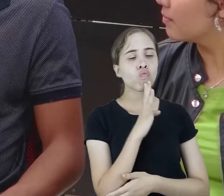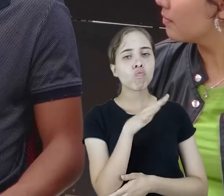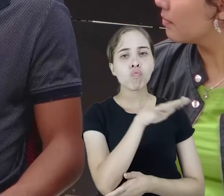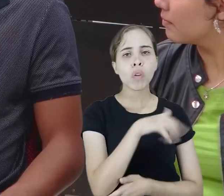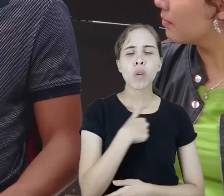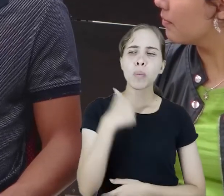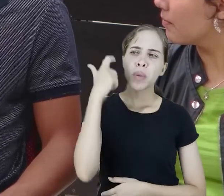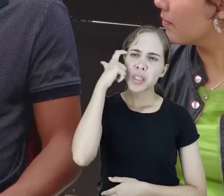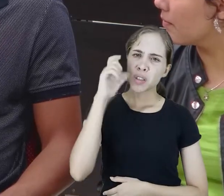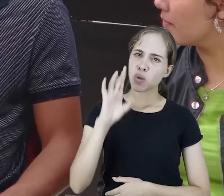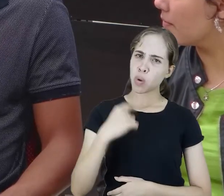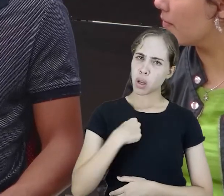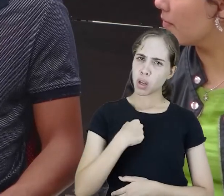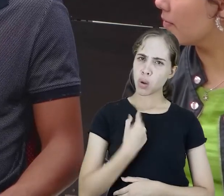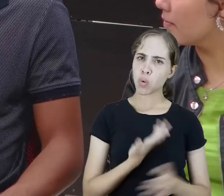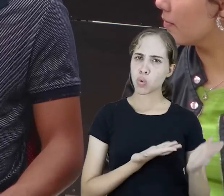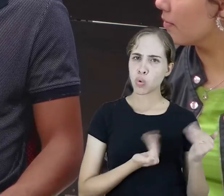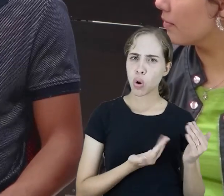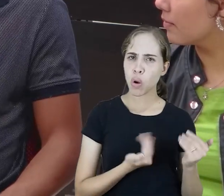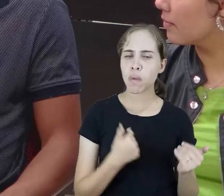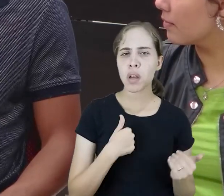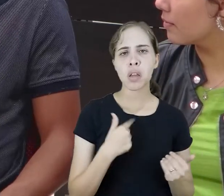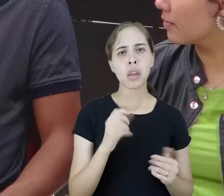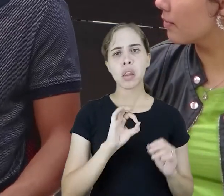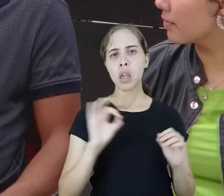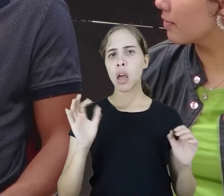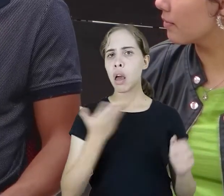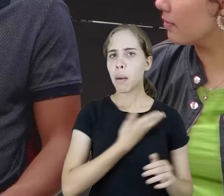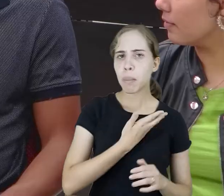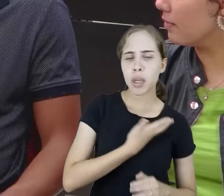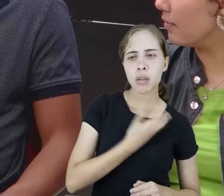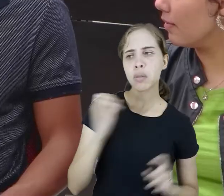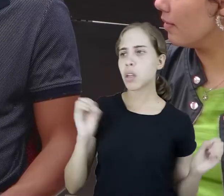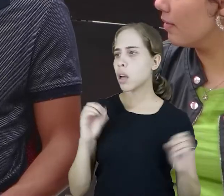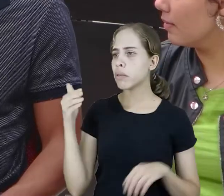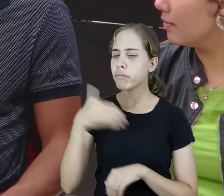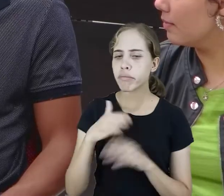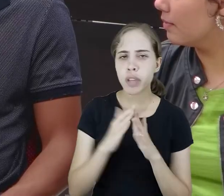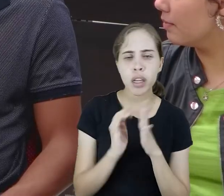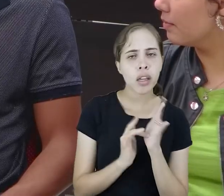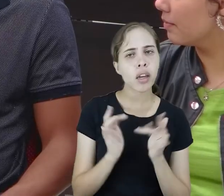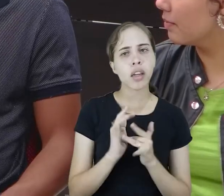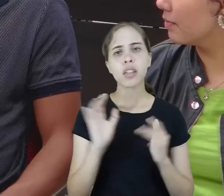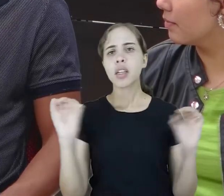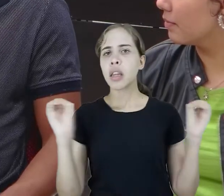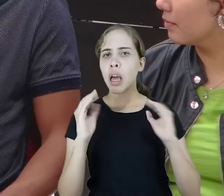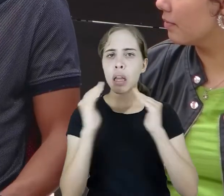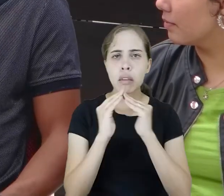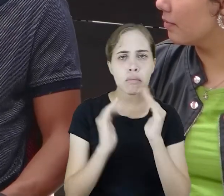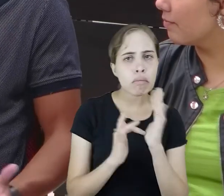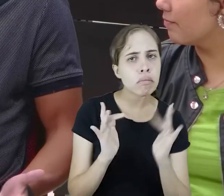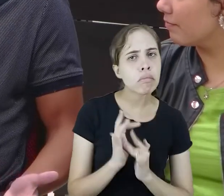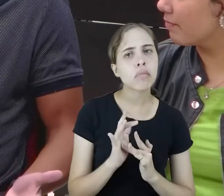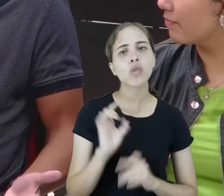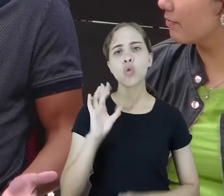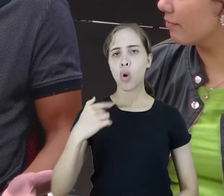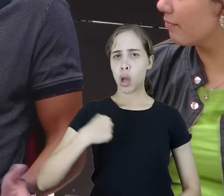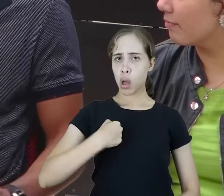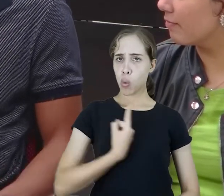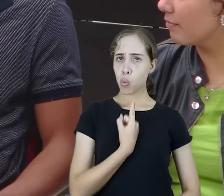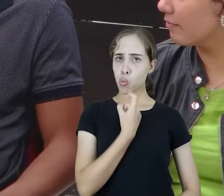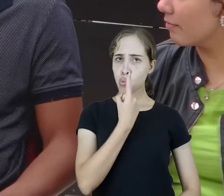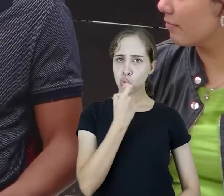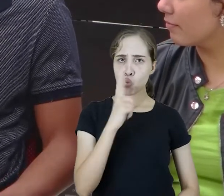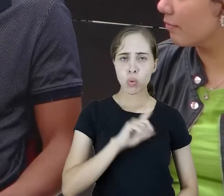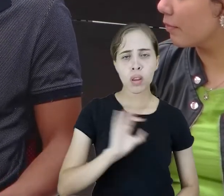assim, caramba, só tem eu de jovem na igreja aqui, todos os meus amigos, ninguém é da igreja, na minha escola ninguém é da igreja. Só tem eu que sou da igreja, não